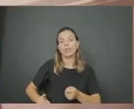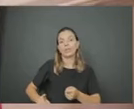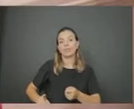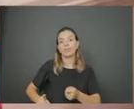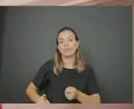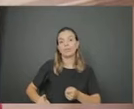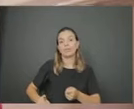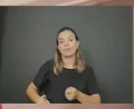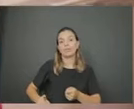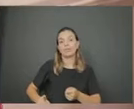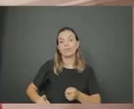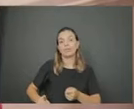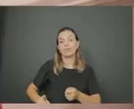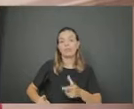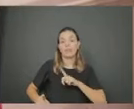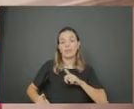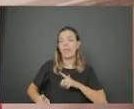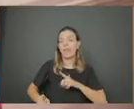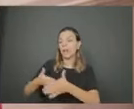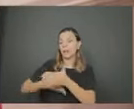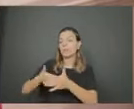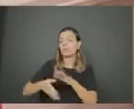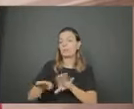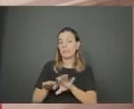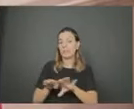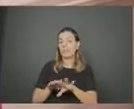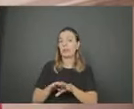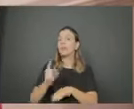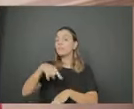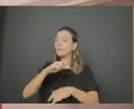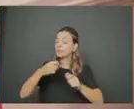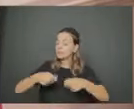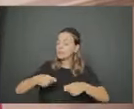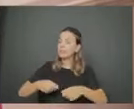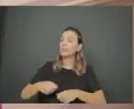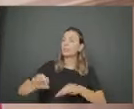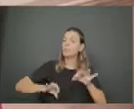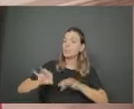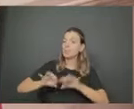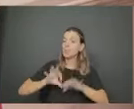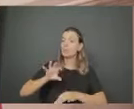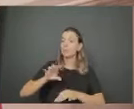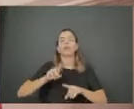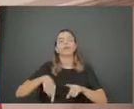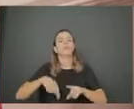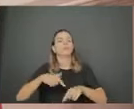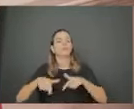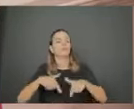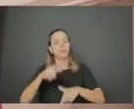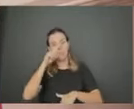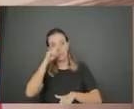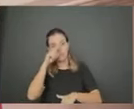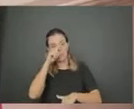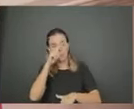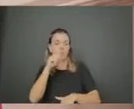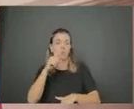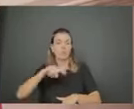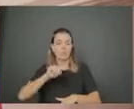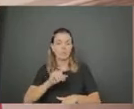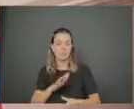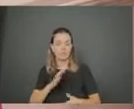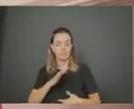um limite. E vocês têm que fazer essa disciplina. É um trabalho perigoso, é um trabalho que vocês têm que se expor, têm que saber trabalhar, inclusive